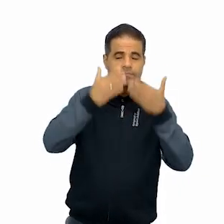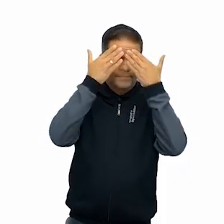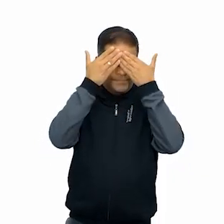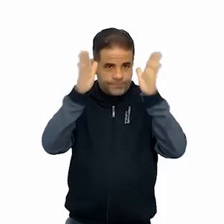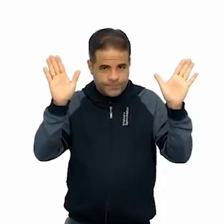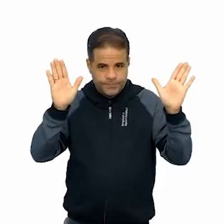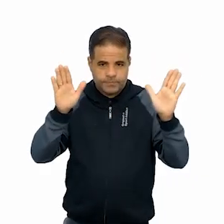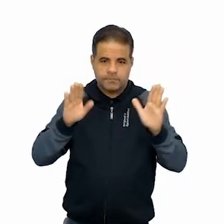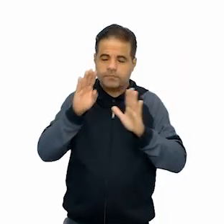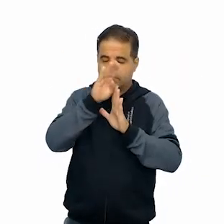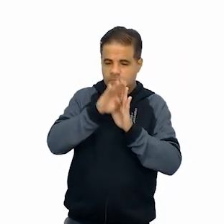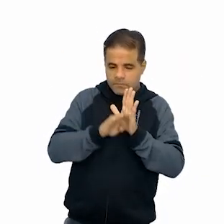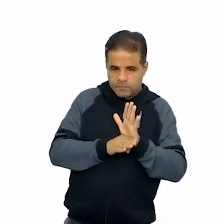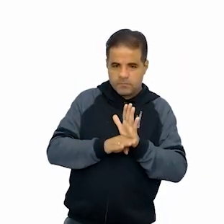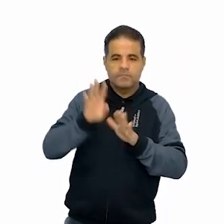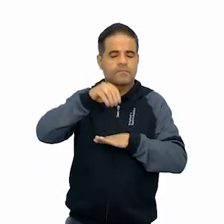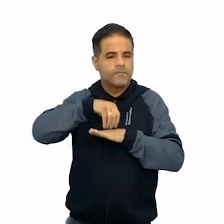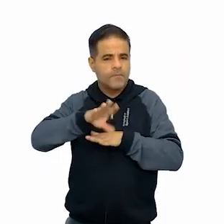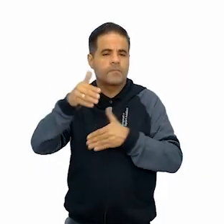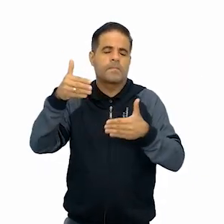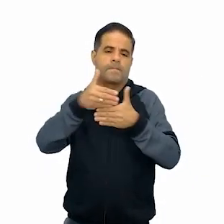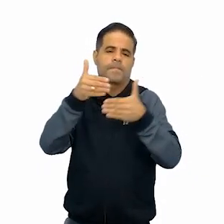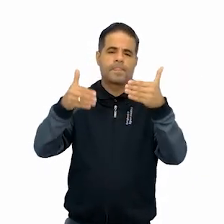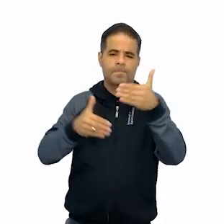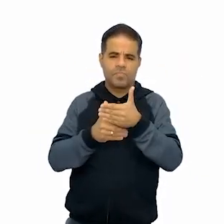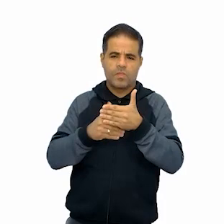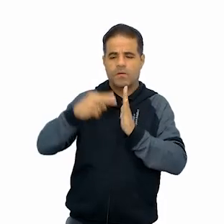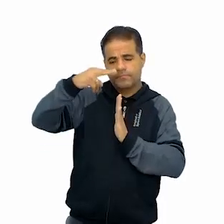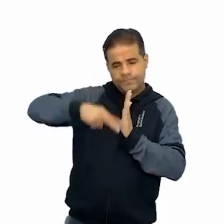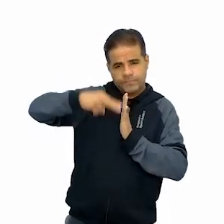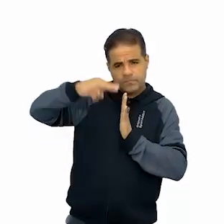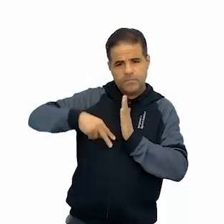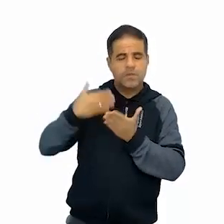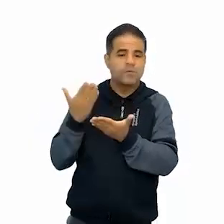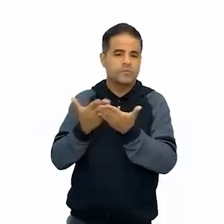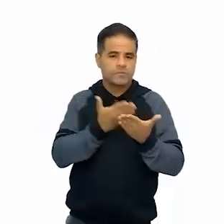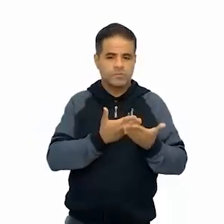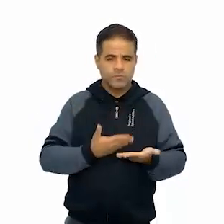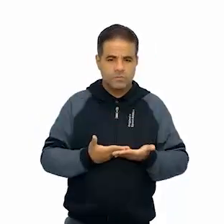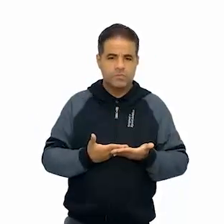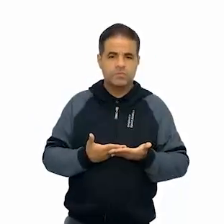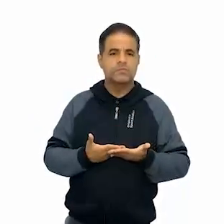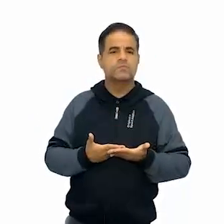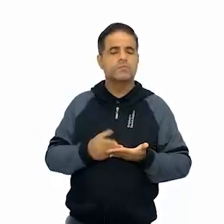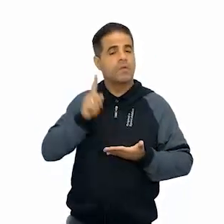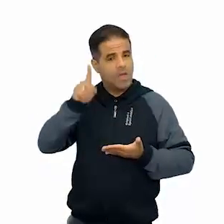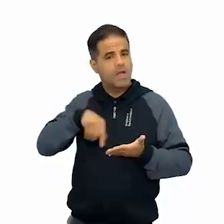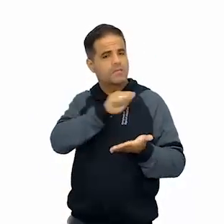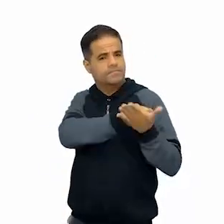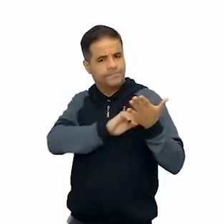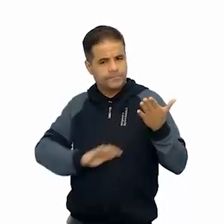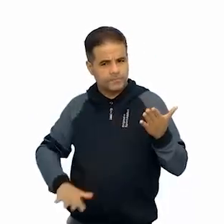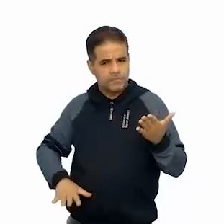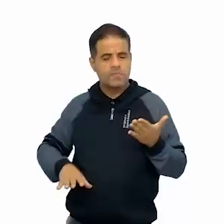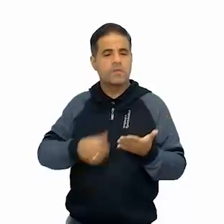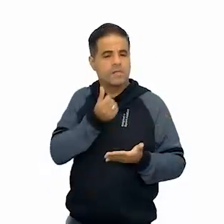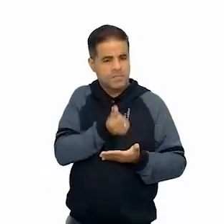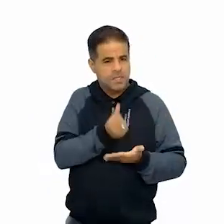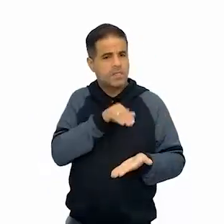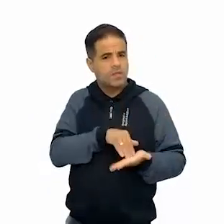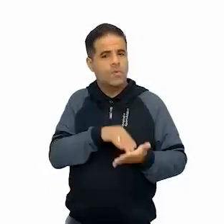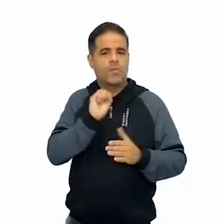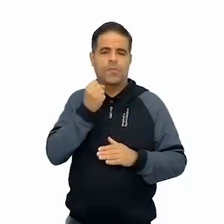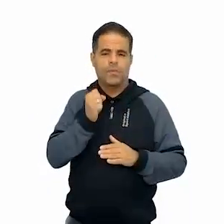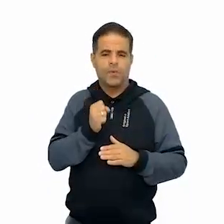da sequência didática nos primeiros slides. Durante a leitura e estudo dos encaminhamentos das atividades das aulas 6 e 8,